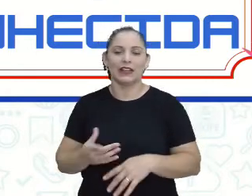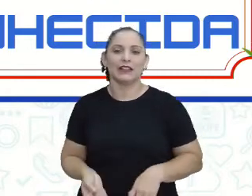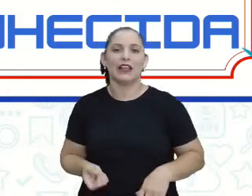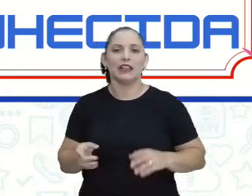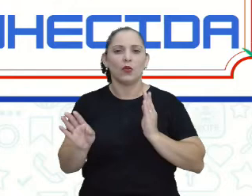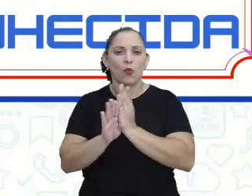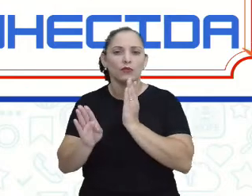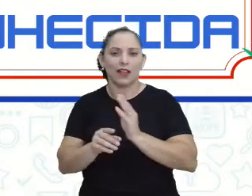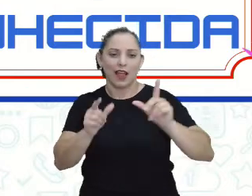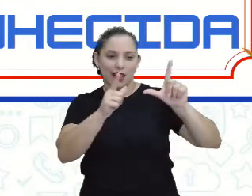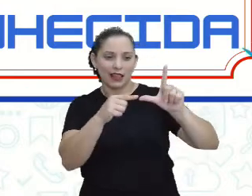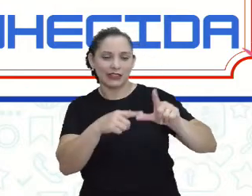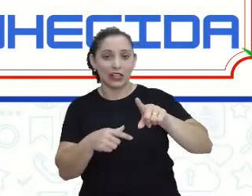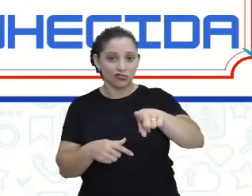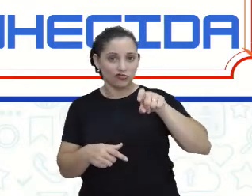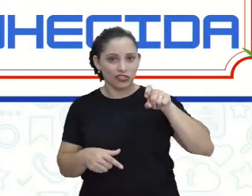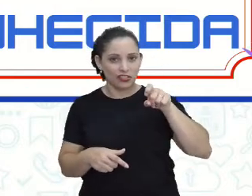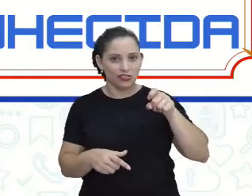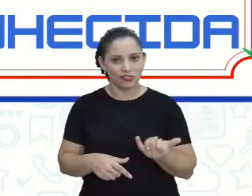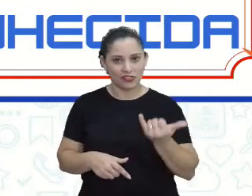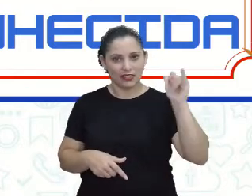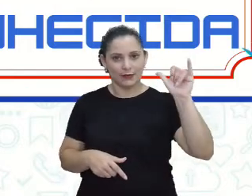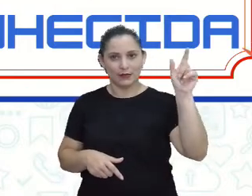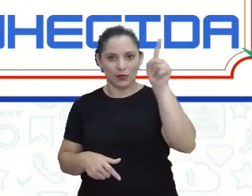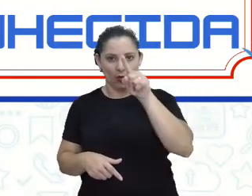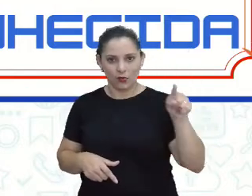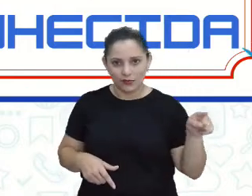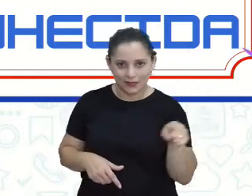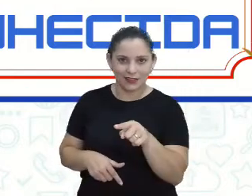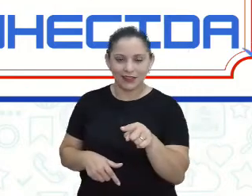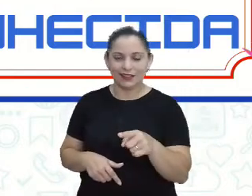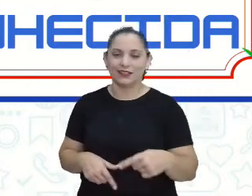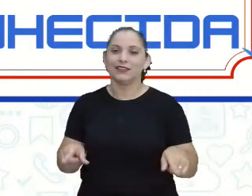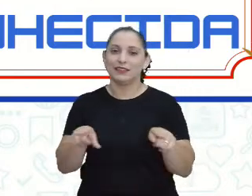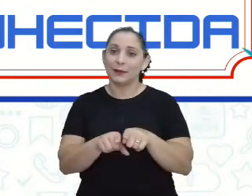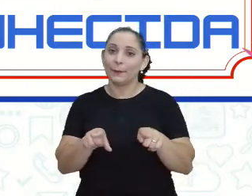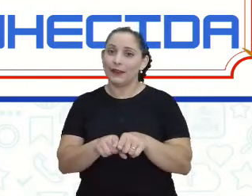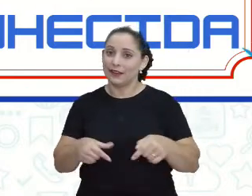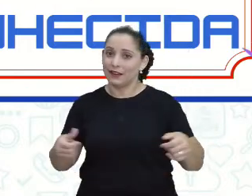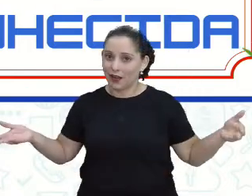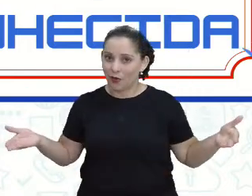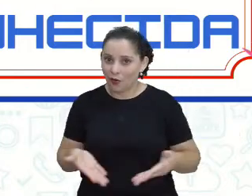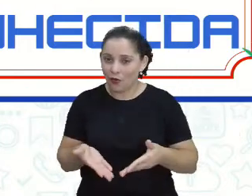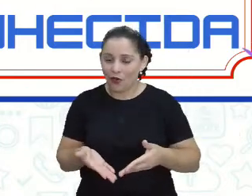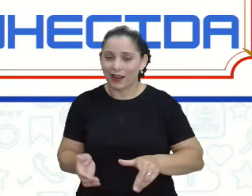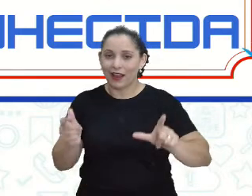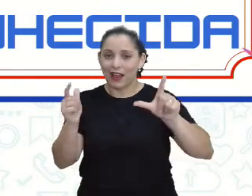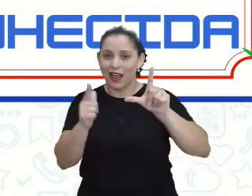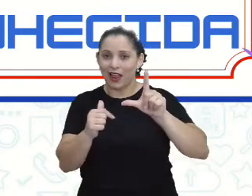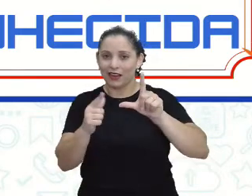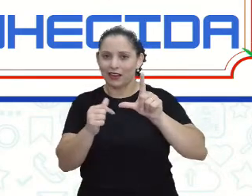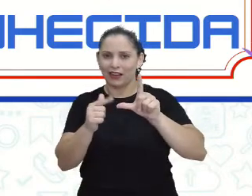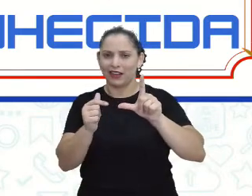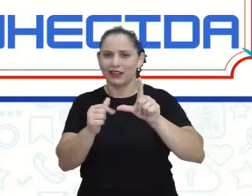X, Y, Z, mas a gente vai fazer uma referência principalmente aqui à letra que você tiver, a letra que